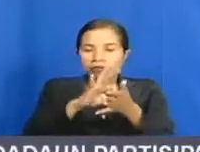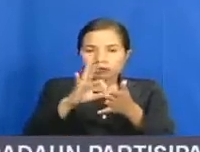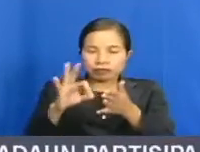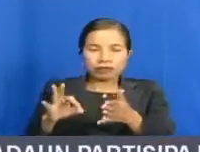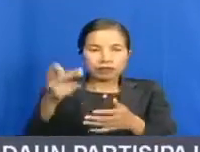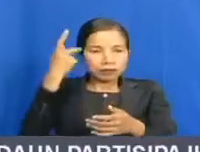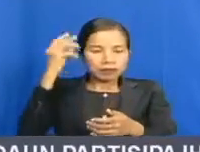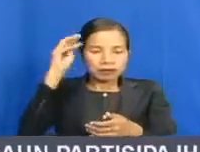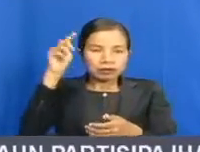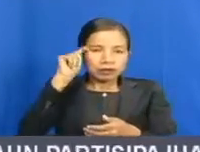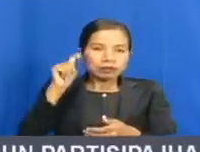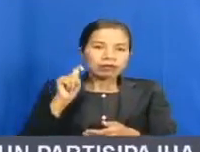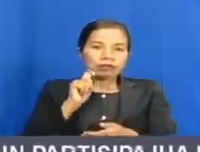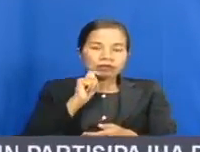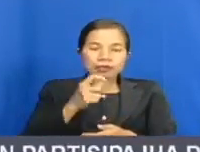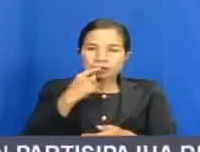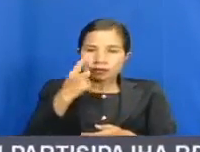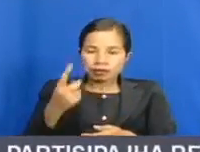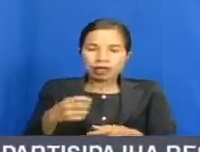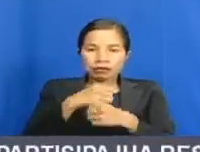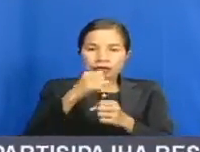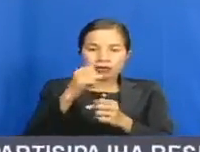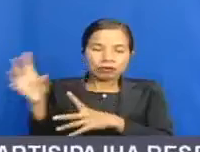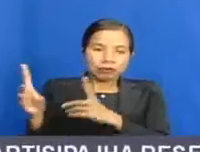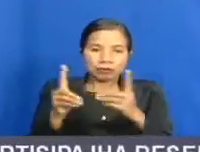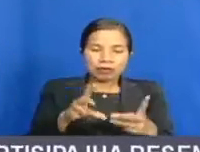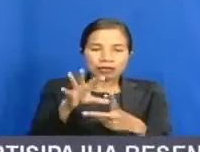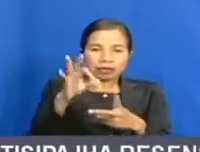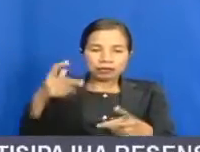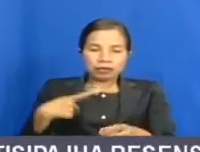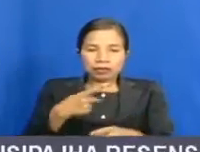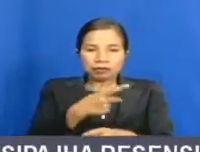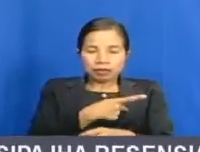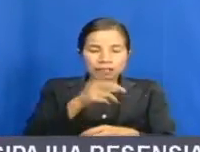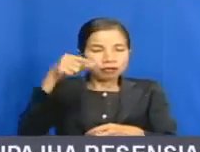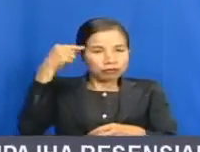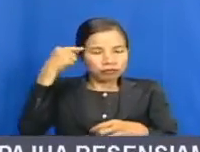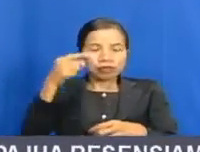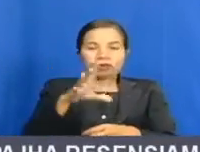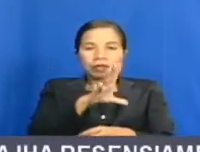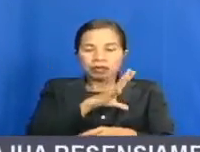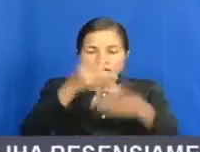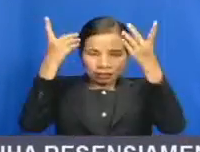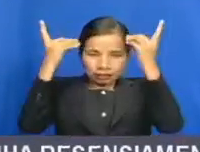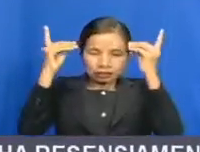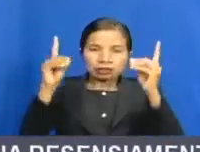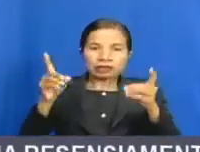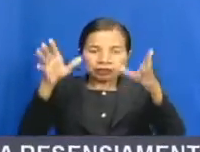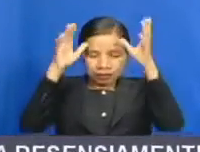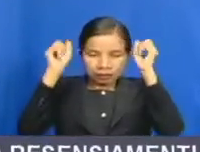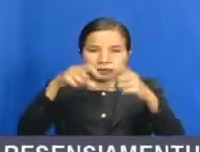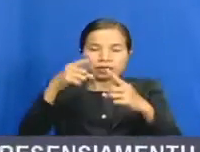Matanruak informa. Ator realiza a eleição parlamentar, governo rende decisão presidente da República. O Enquira decreta